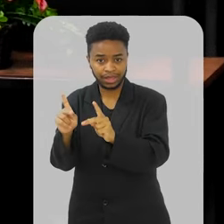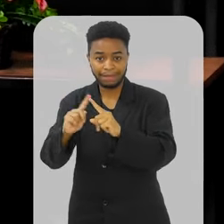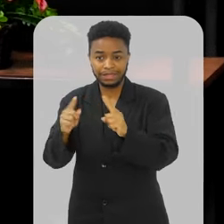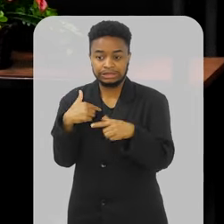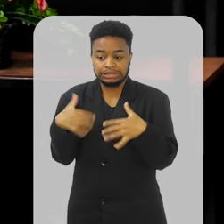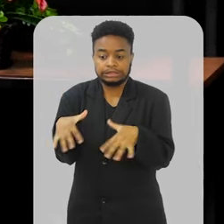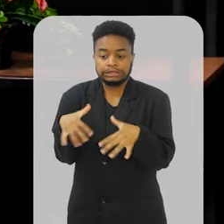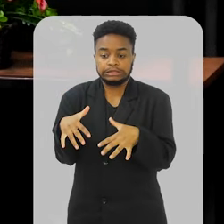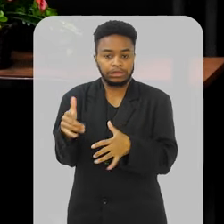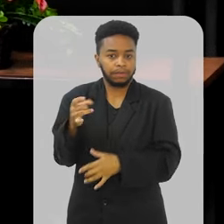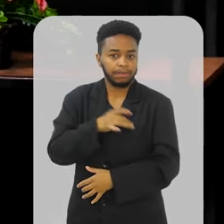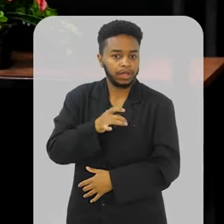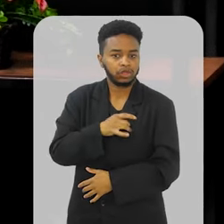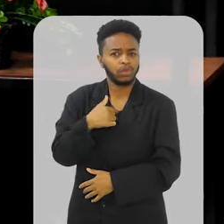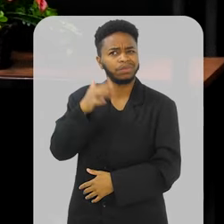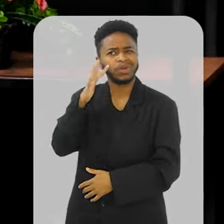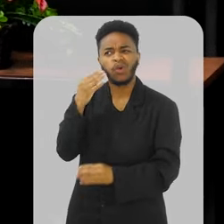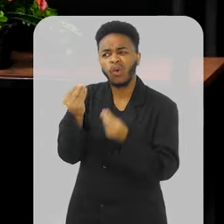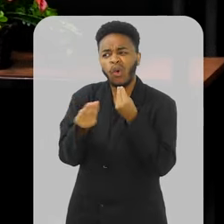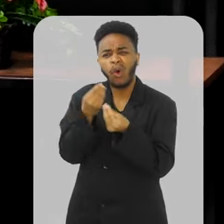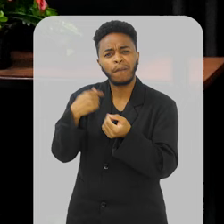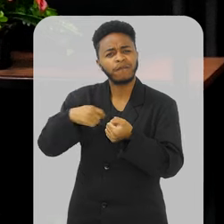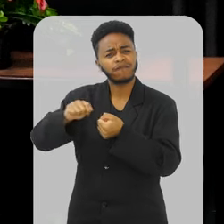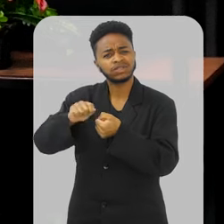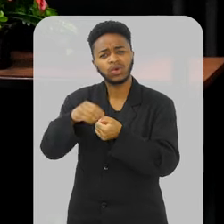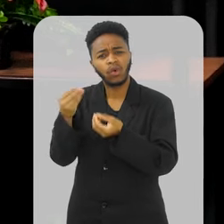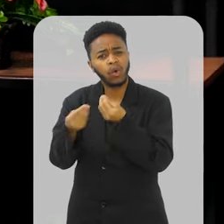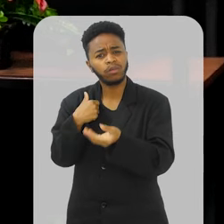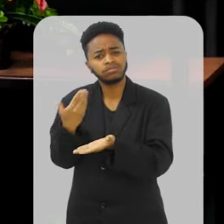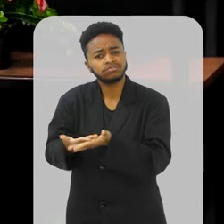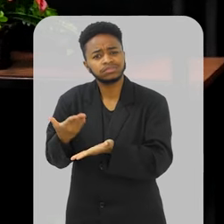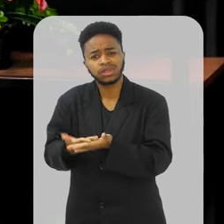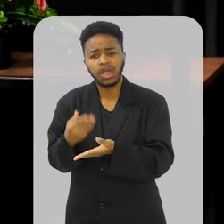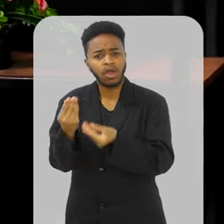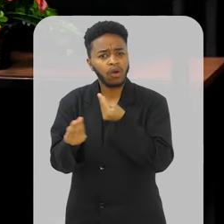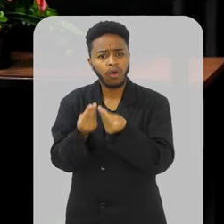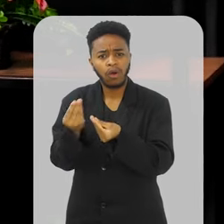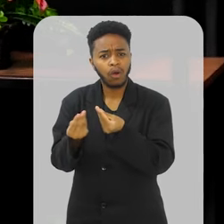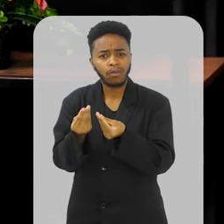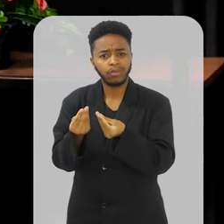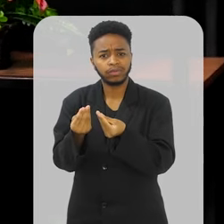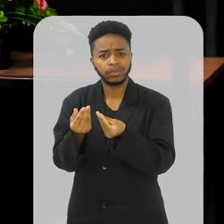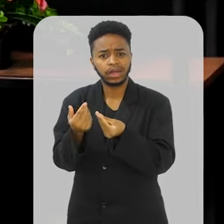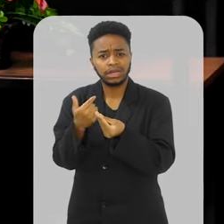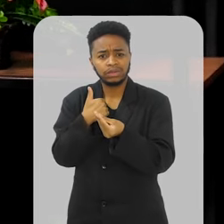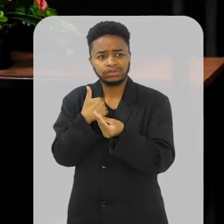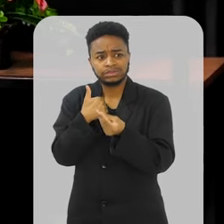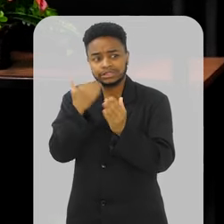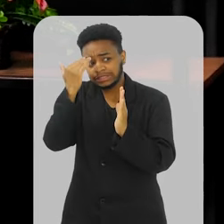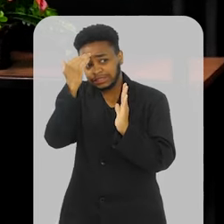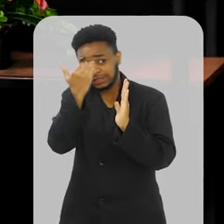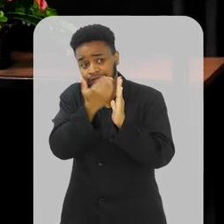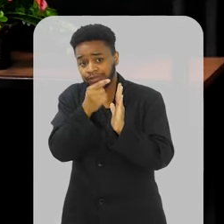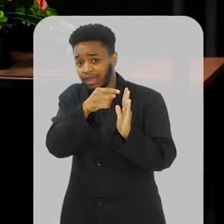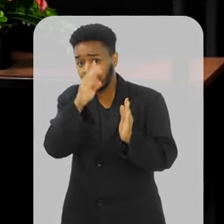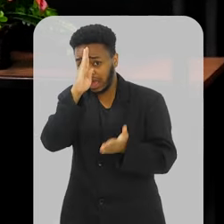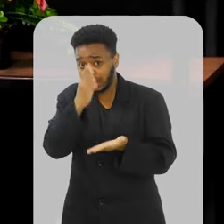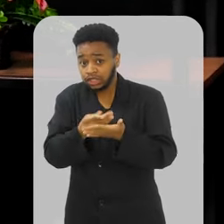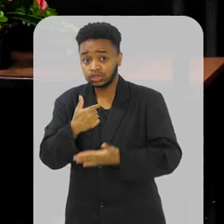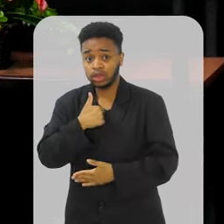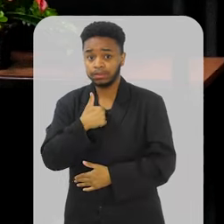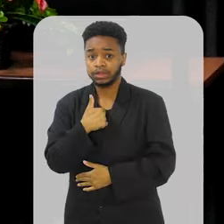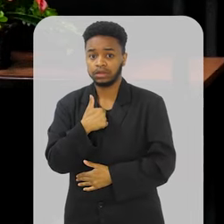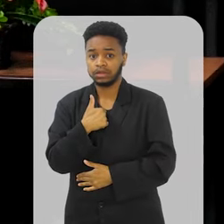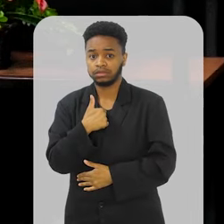fui tremendo eu falei assim como que eu que eu vou dar conta para estudar para fazer juz a esse a esse voto de